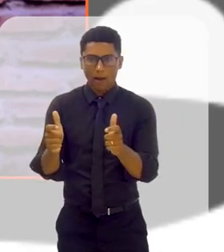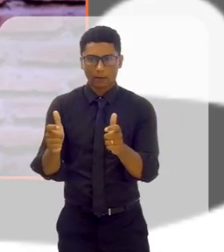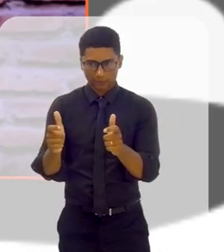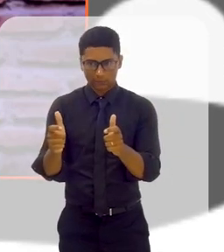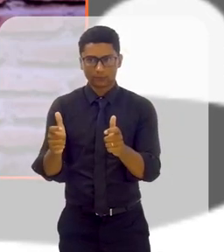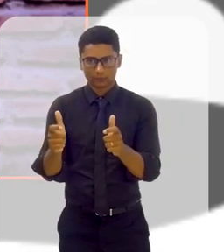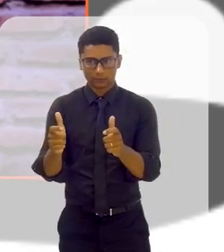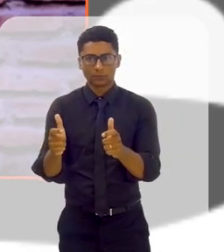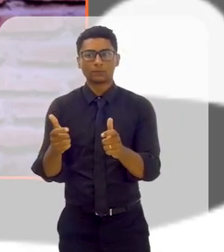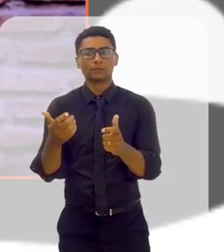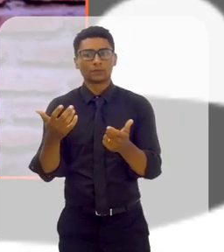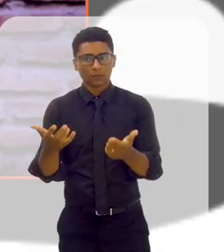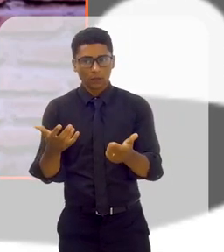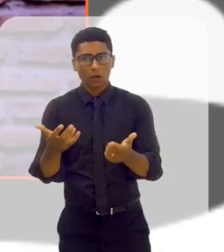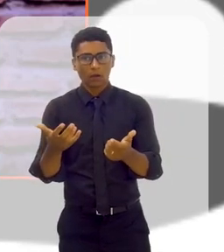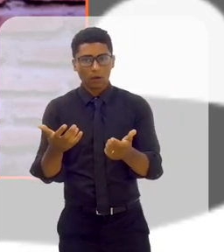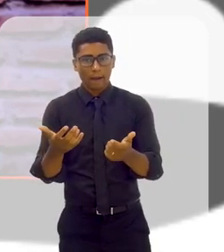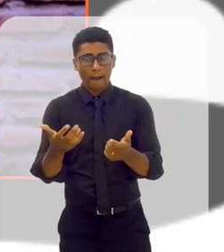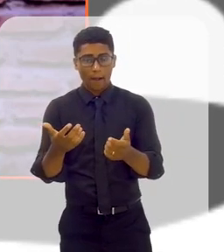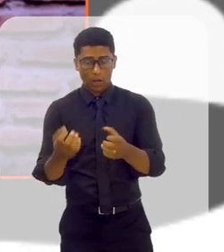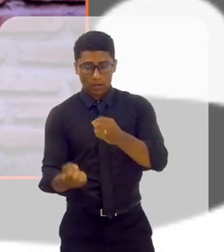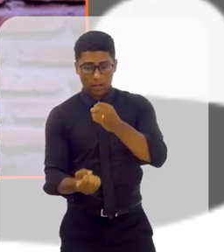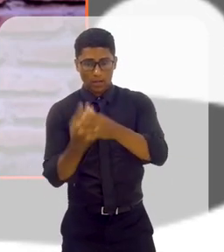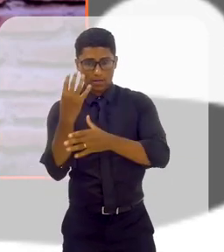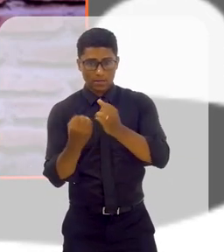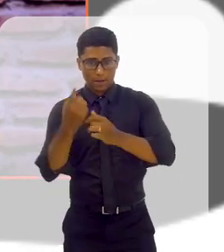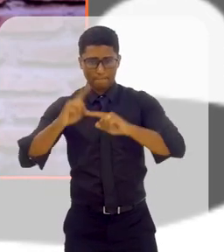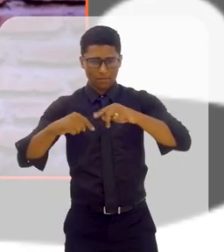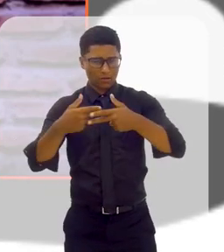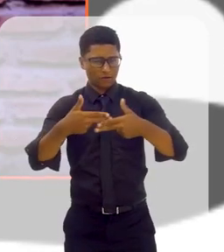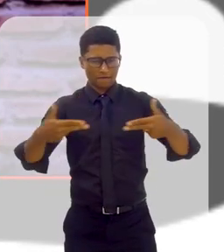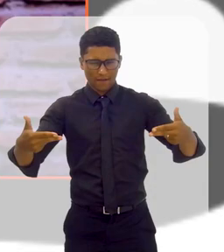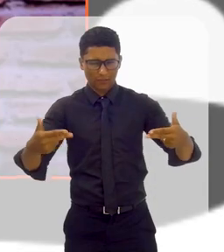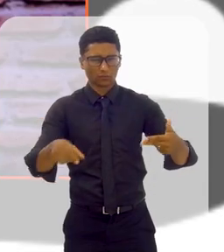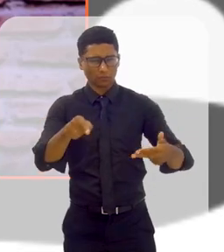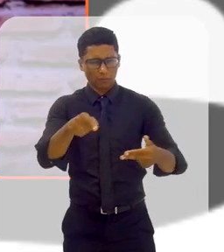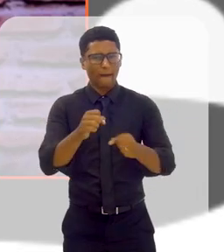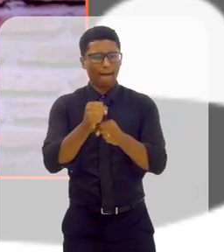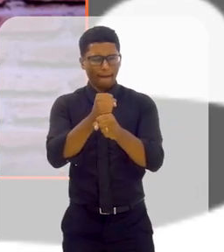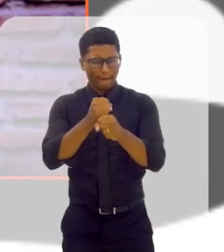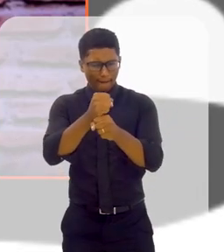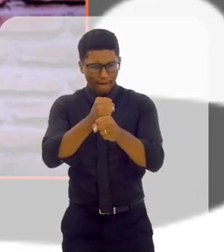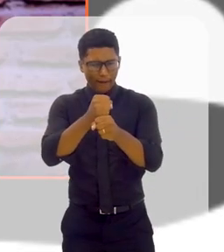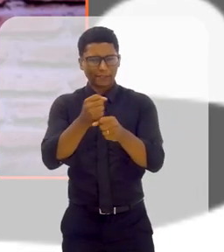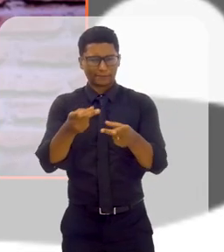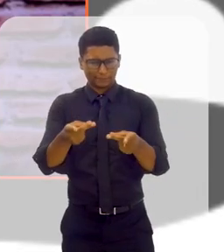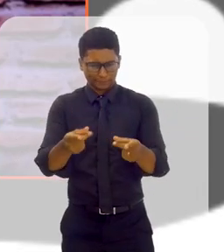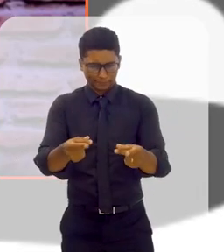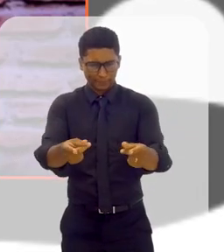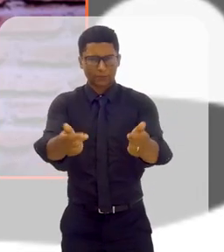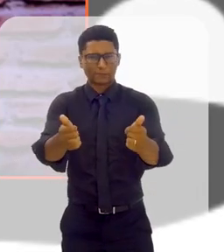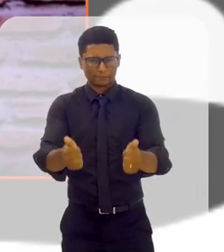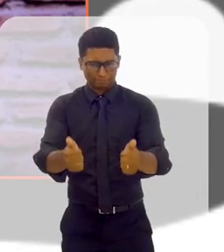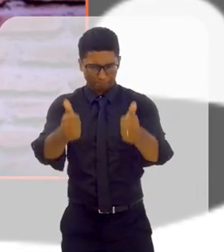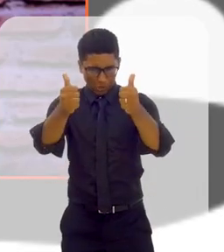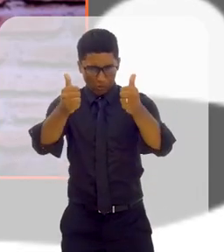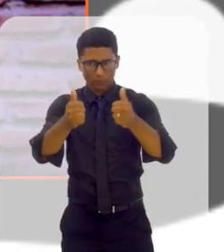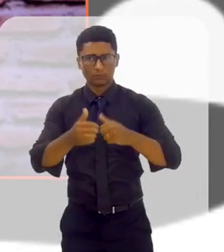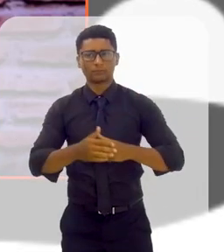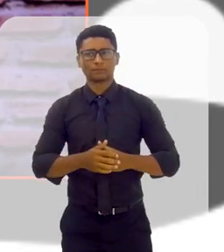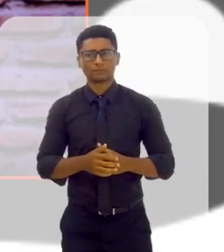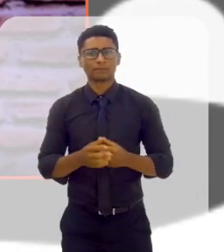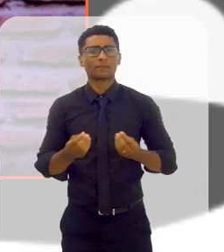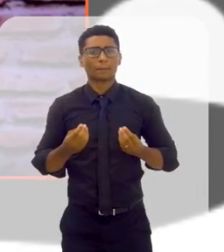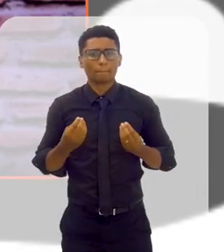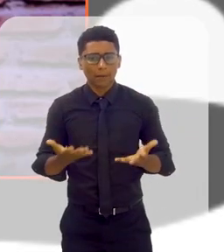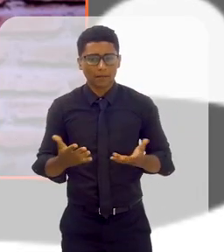passo produzir produtos mais duráveis mais sólidos mais robustos com a vida útil maior